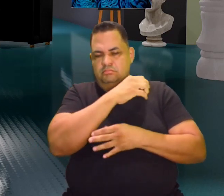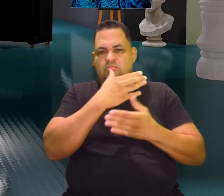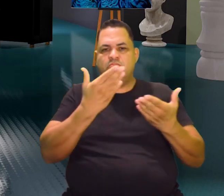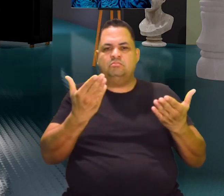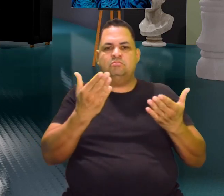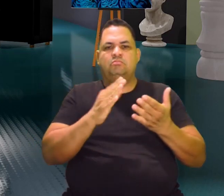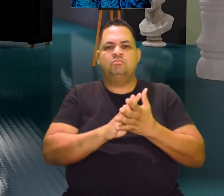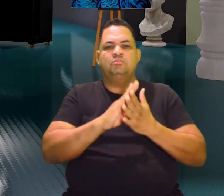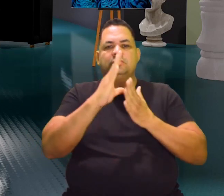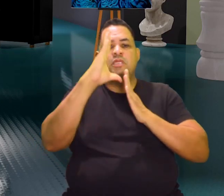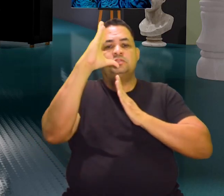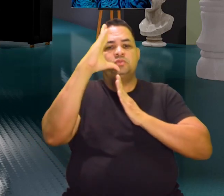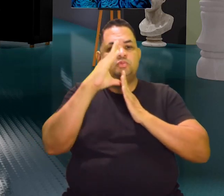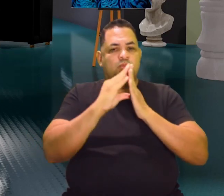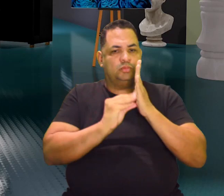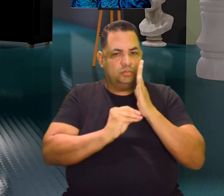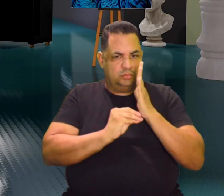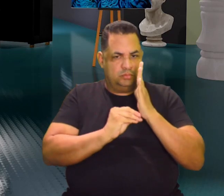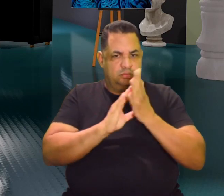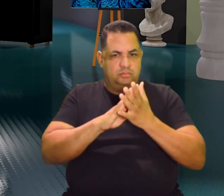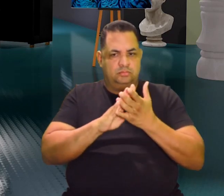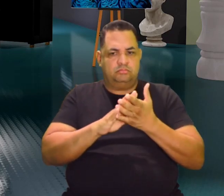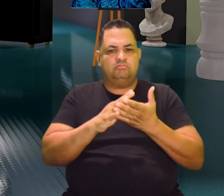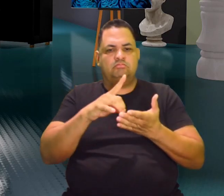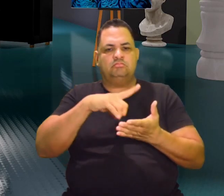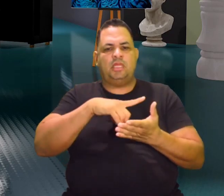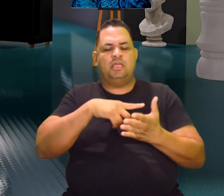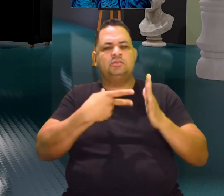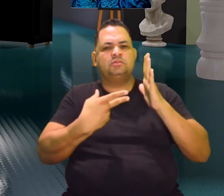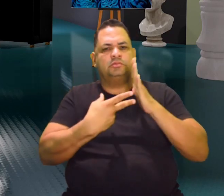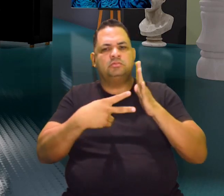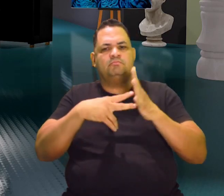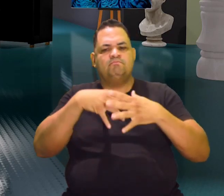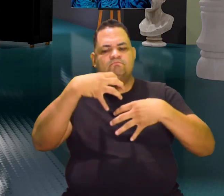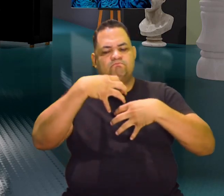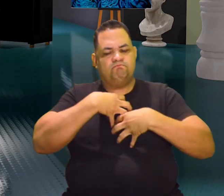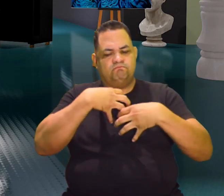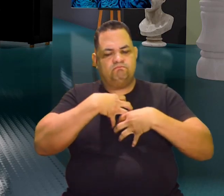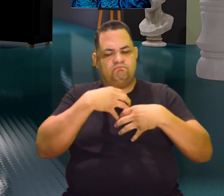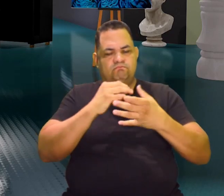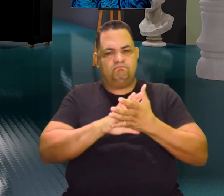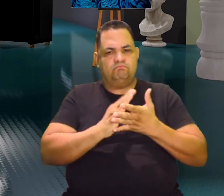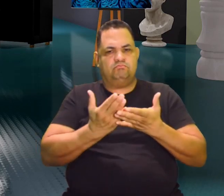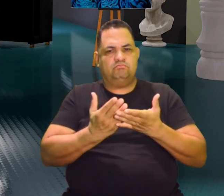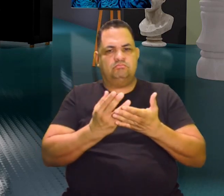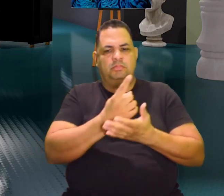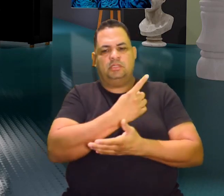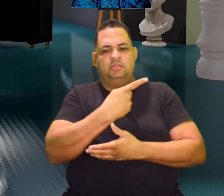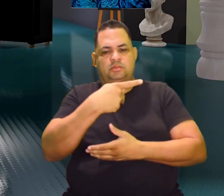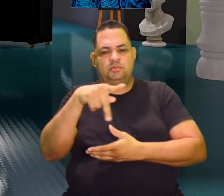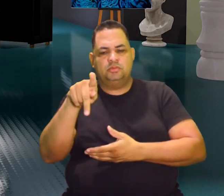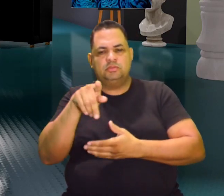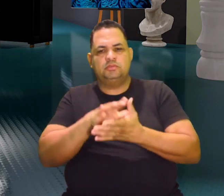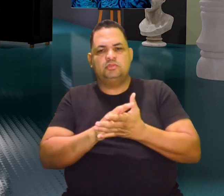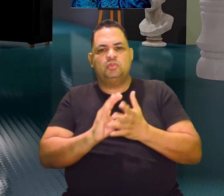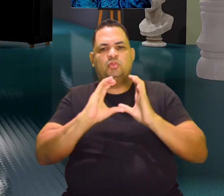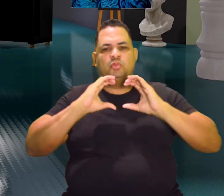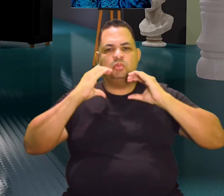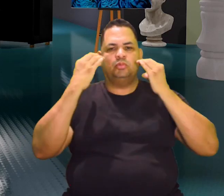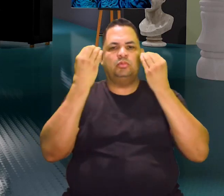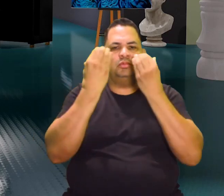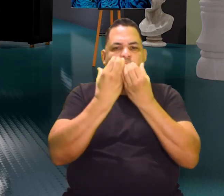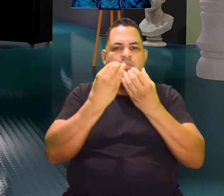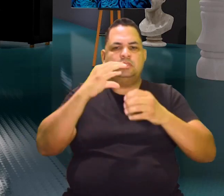esses conteúdos façam sentido, né, para vocês aí na sua realidade também, na sua comunidade, no seu